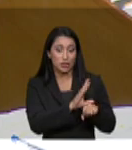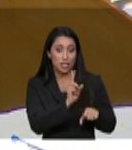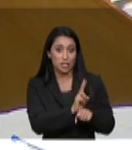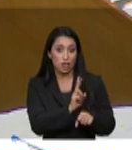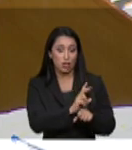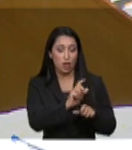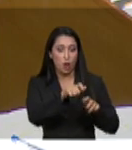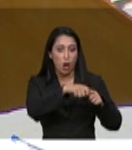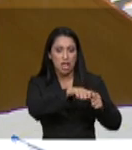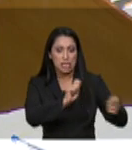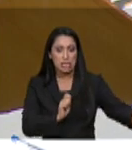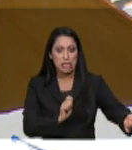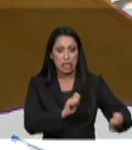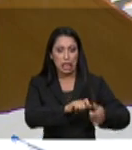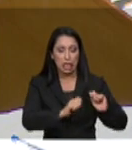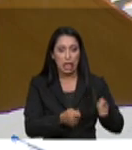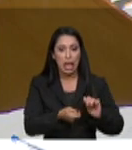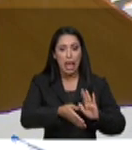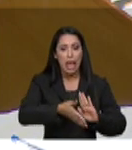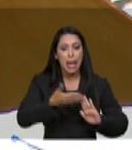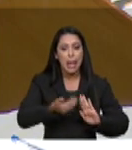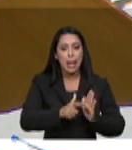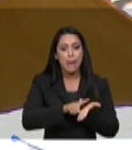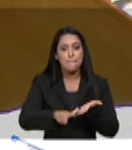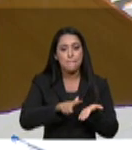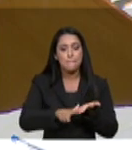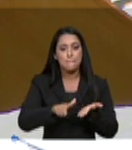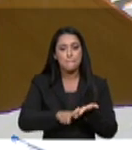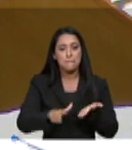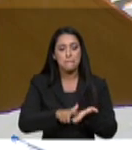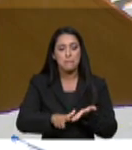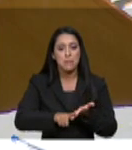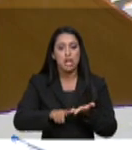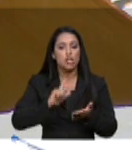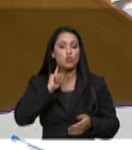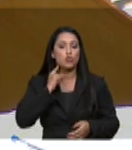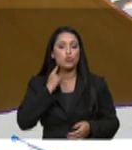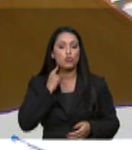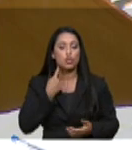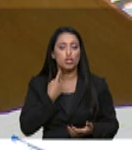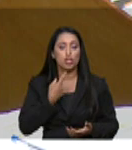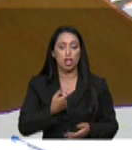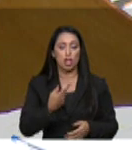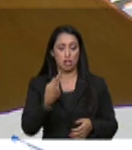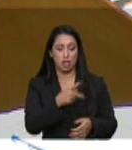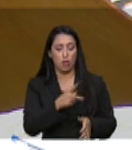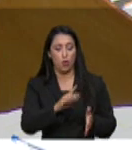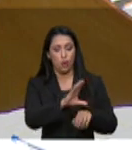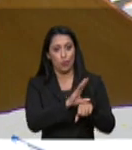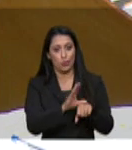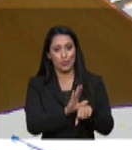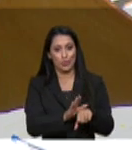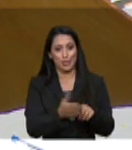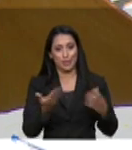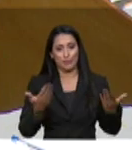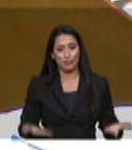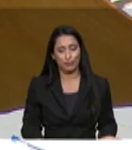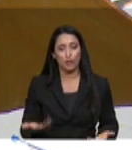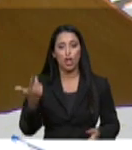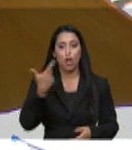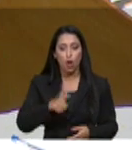a estão rasgando no meio e limpando suas bundas com ela é o que vocês estão fazendo volto eu mais uma vez